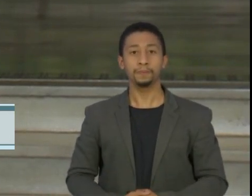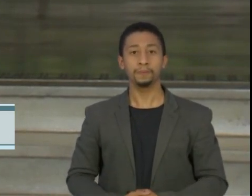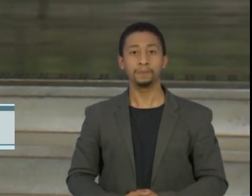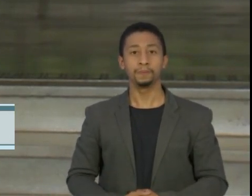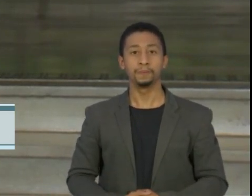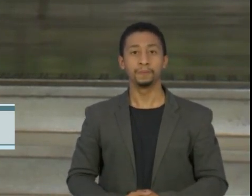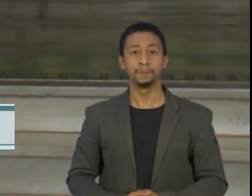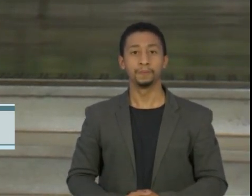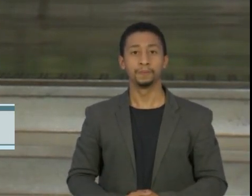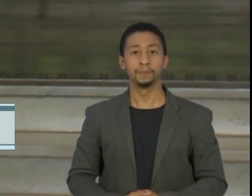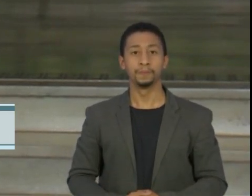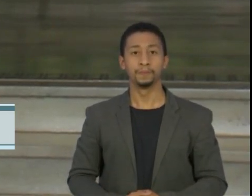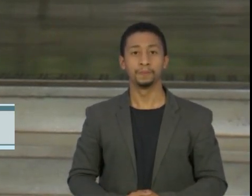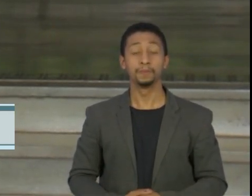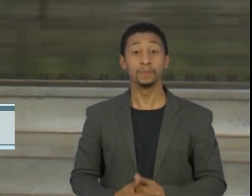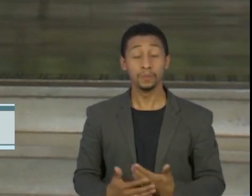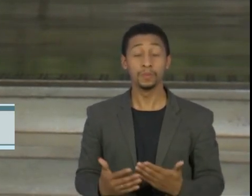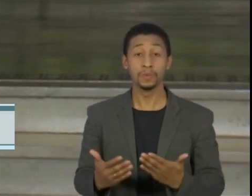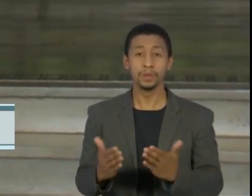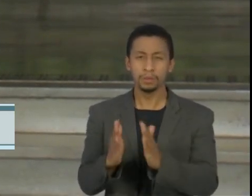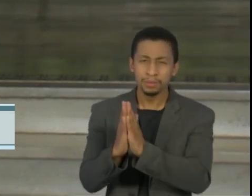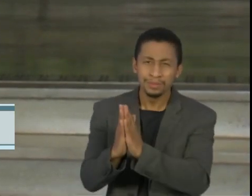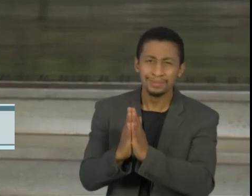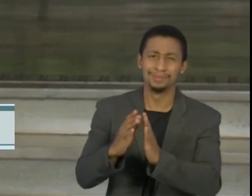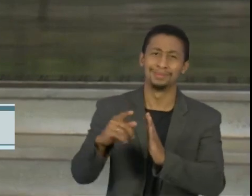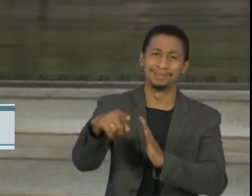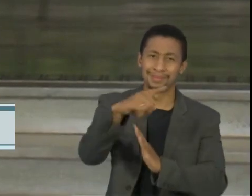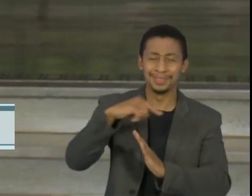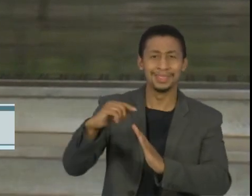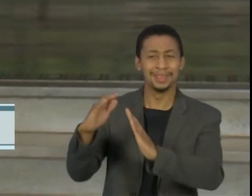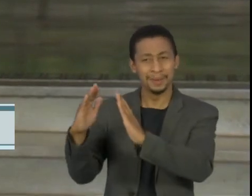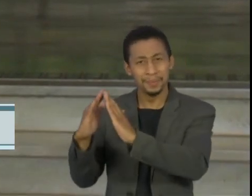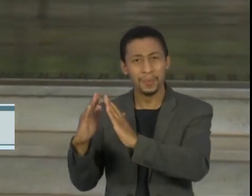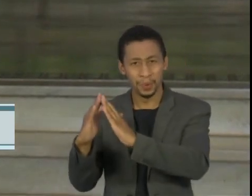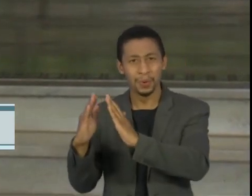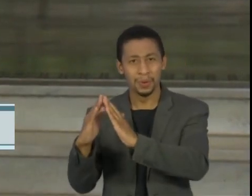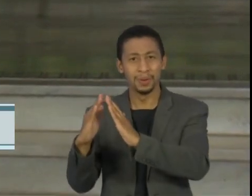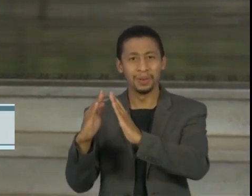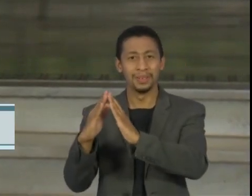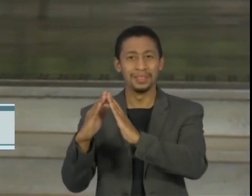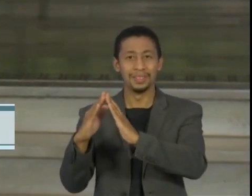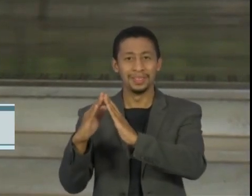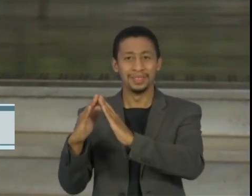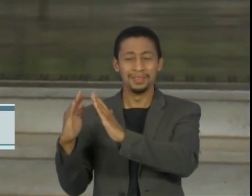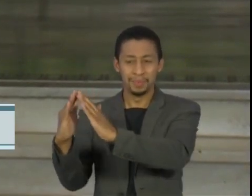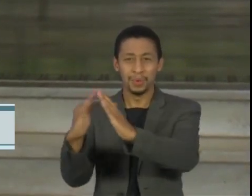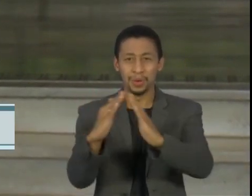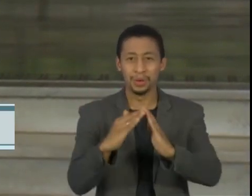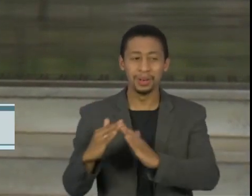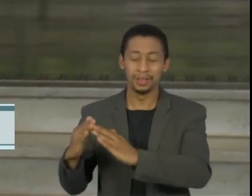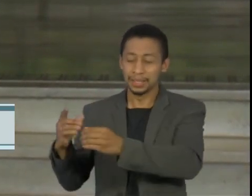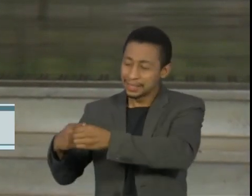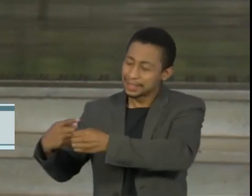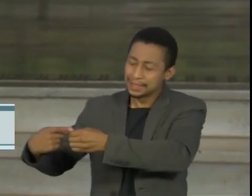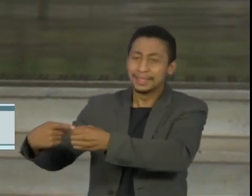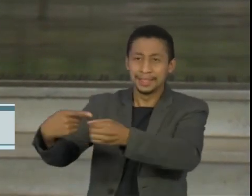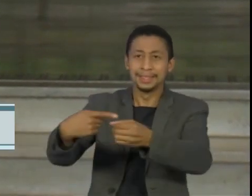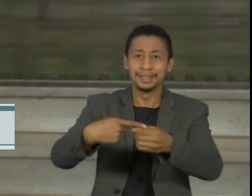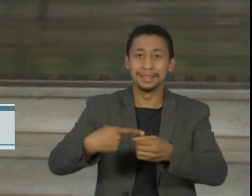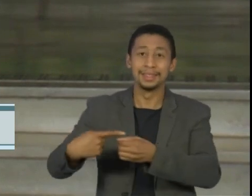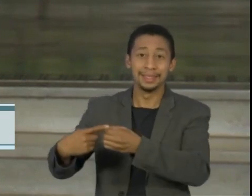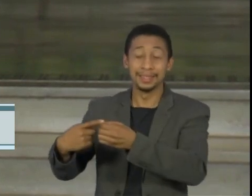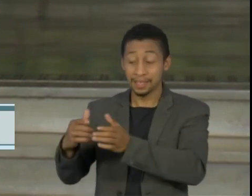Faço também um apelo para os moradores das cidades que estão no estágio vermelho do Plano São Paulo, para que obedeçam a orientação do